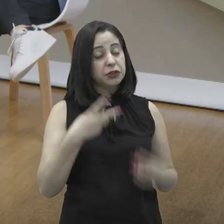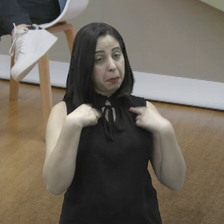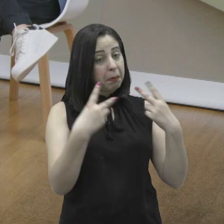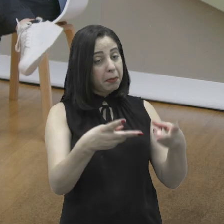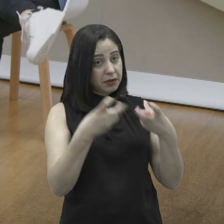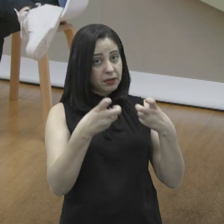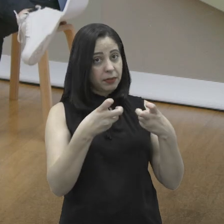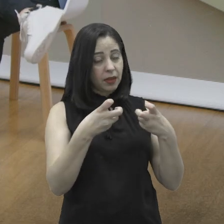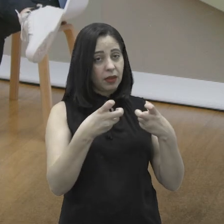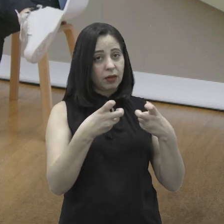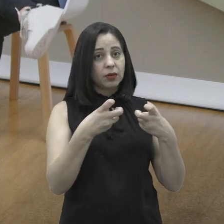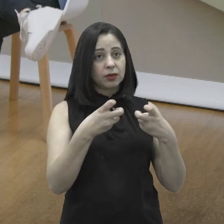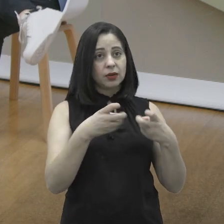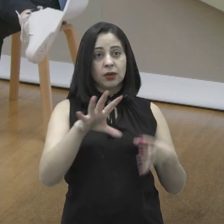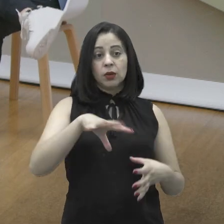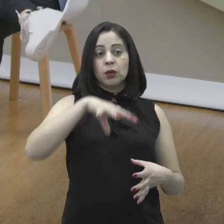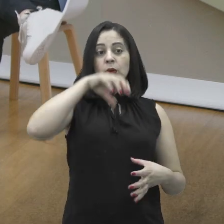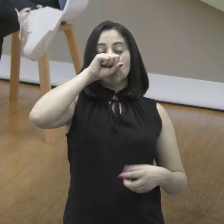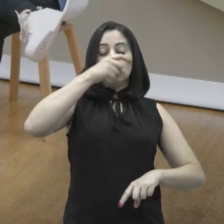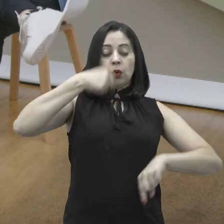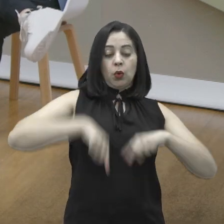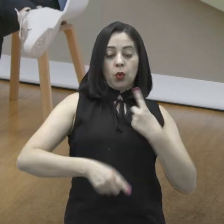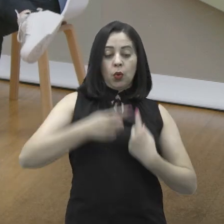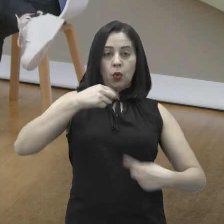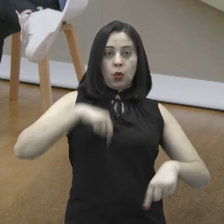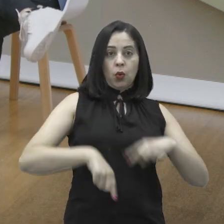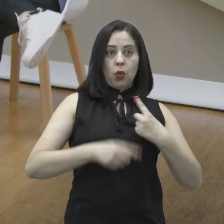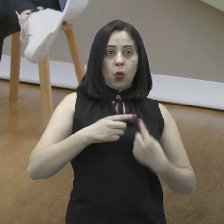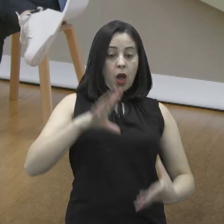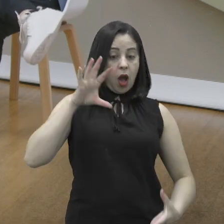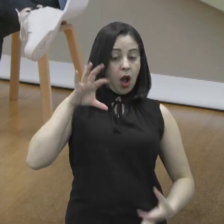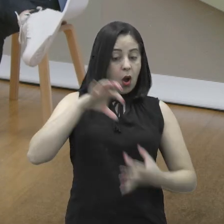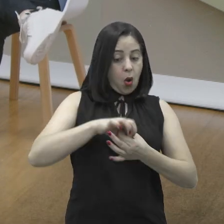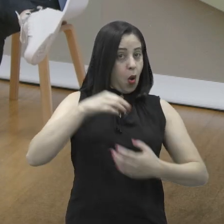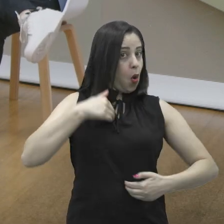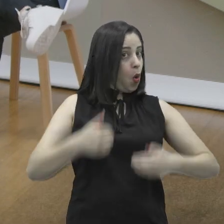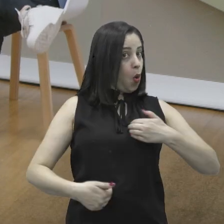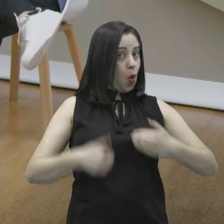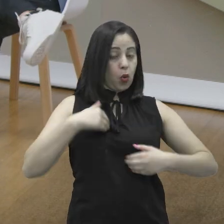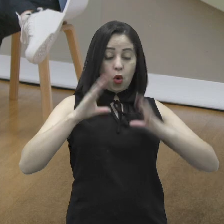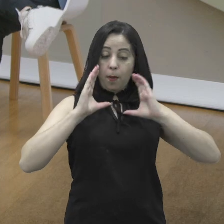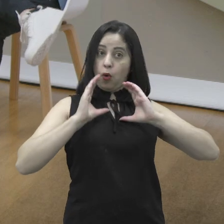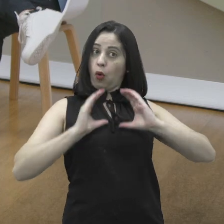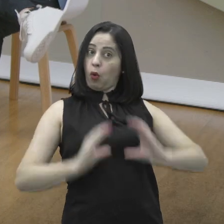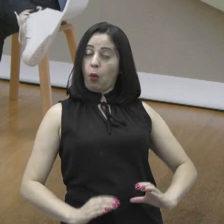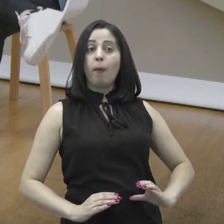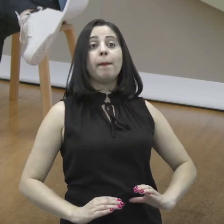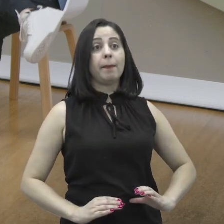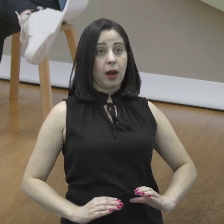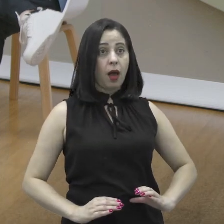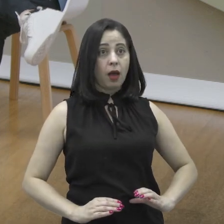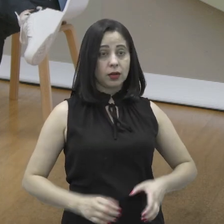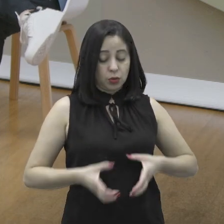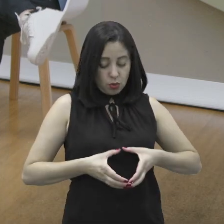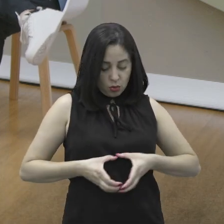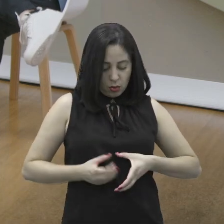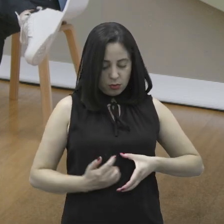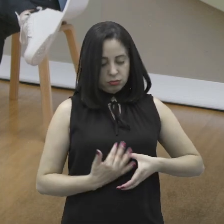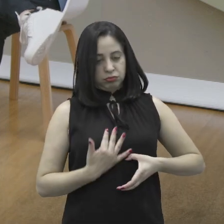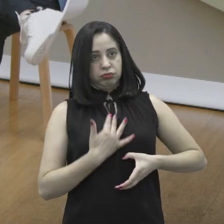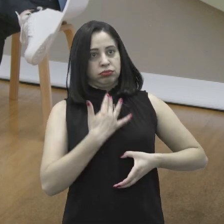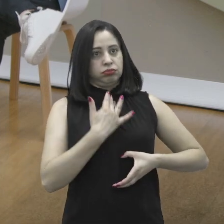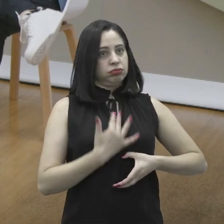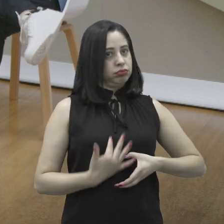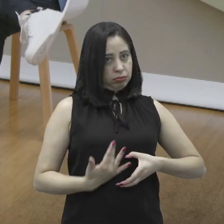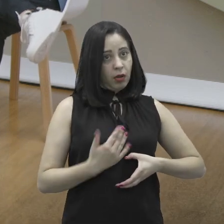saúde respiratória está ligada com o corpo todo, né? Já falou do refluxo que prejudica, agora fortalecer as pernas. Nossa,